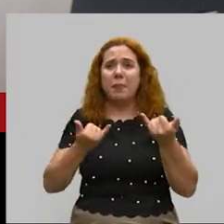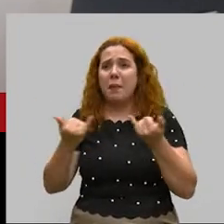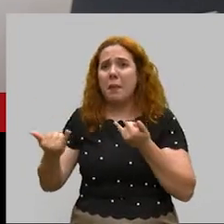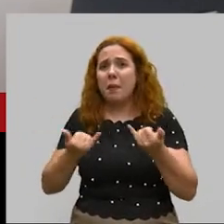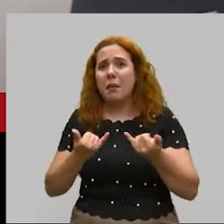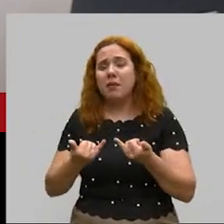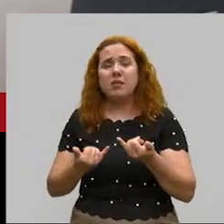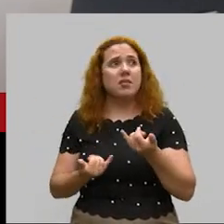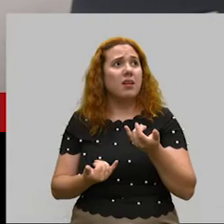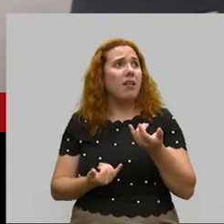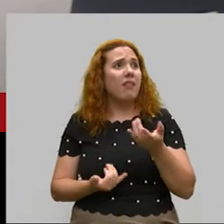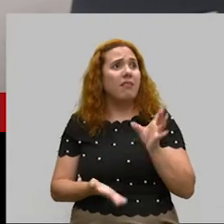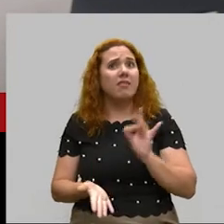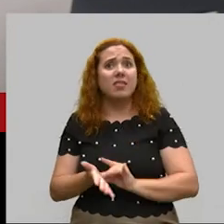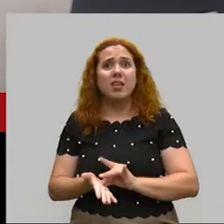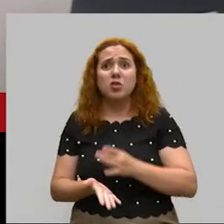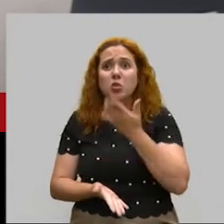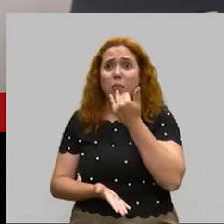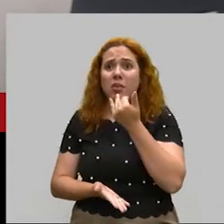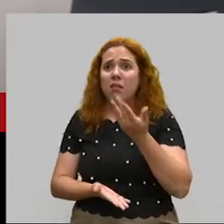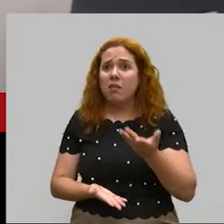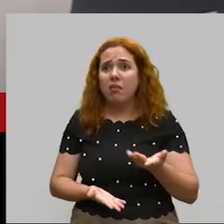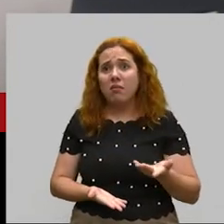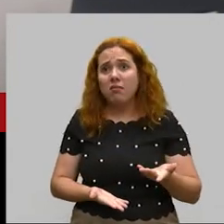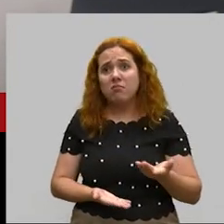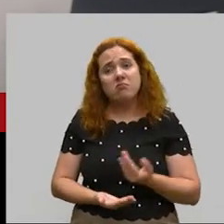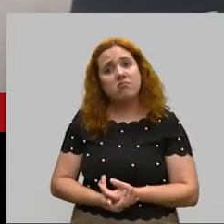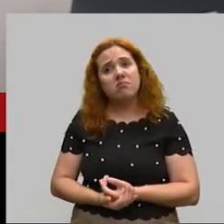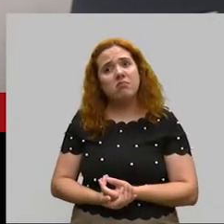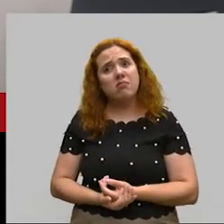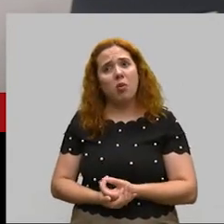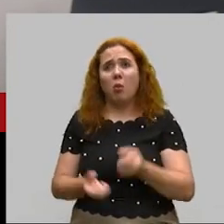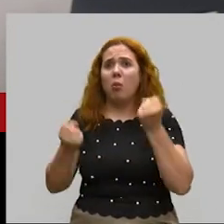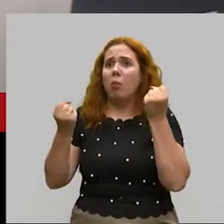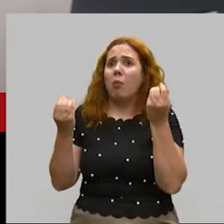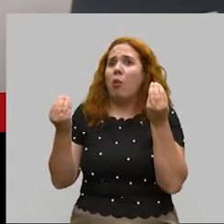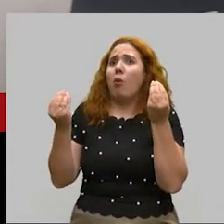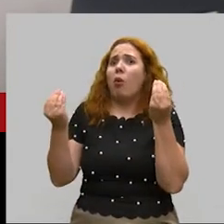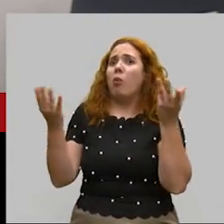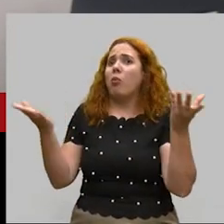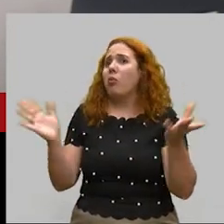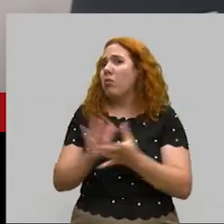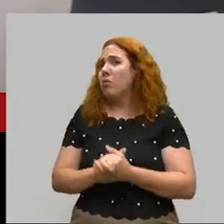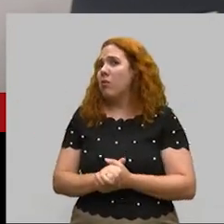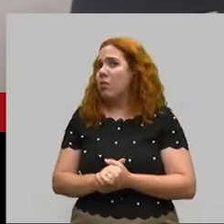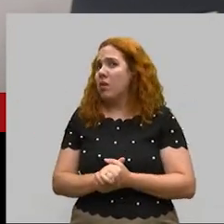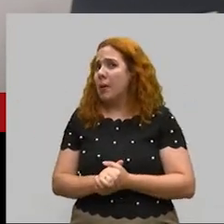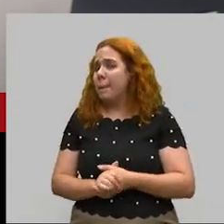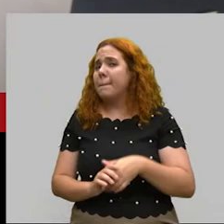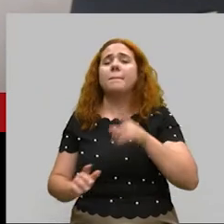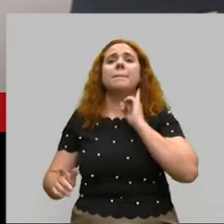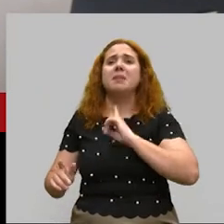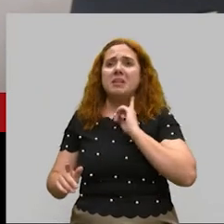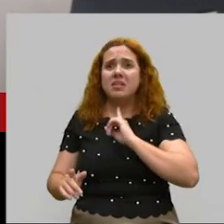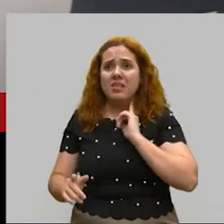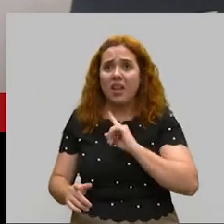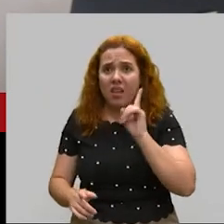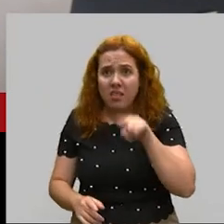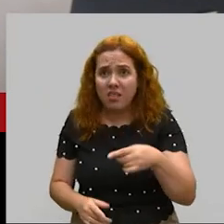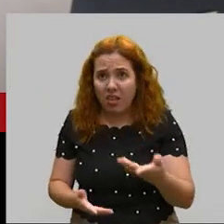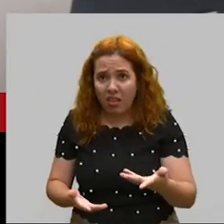realidade de alimentação não é possível que Minas Gerais enfrente isso gente eu fiquei eu passei o dia com